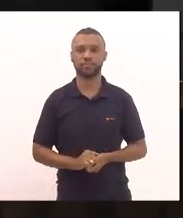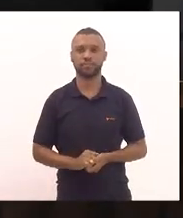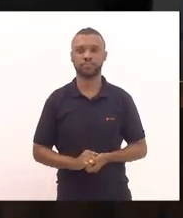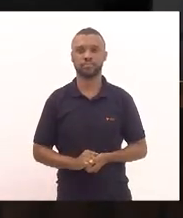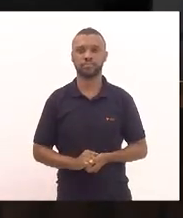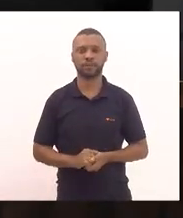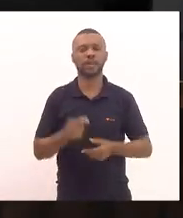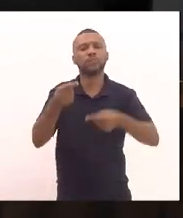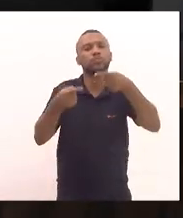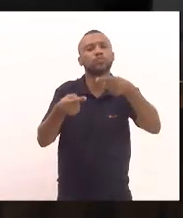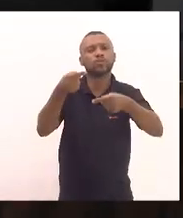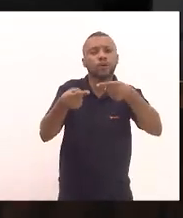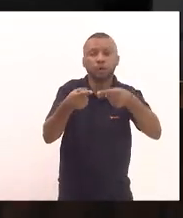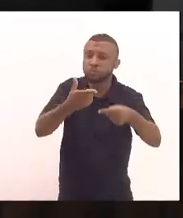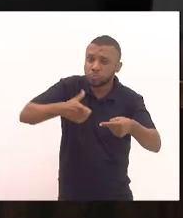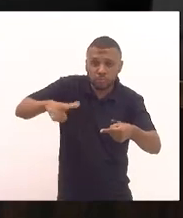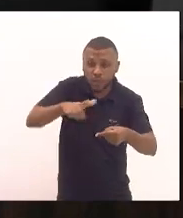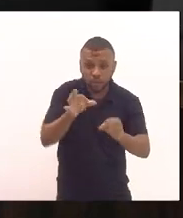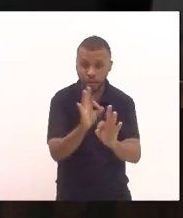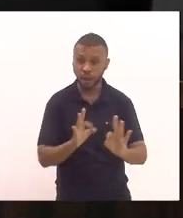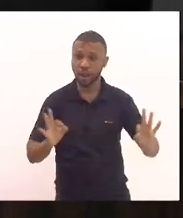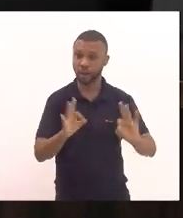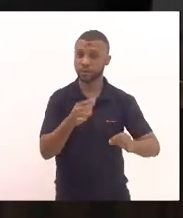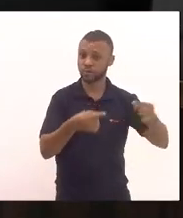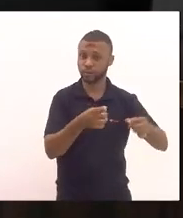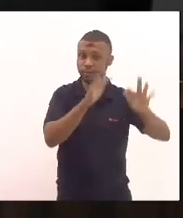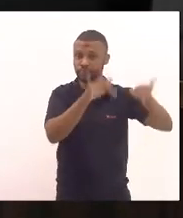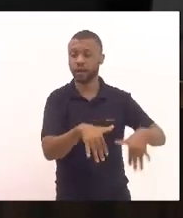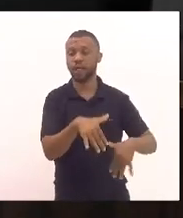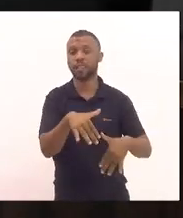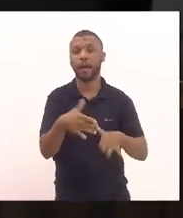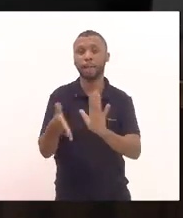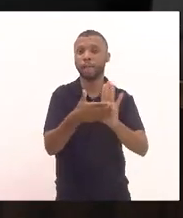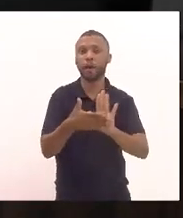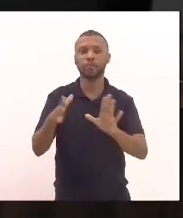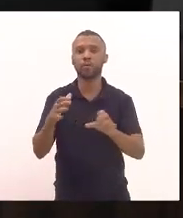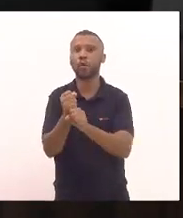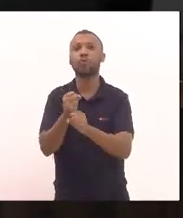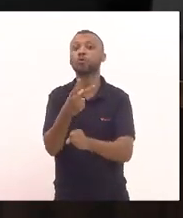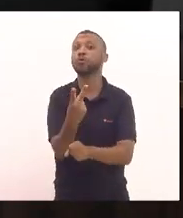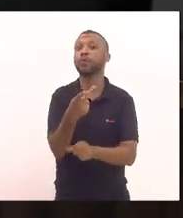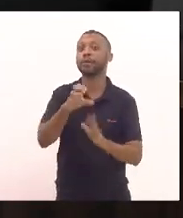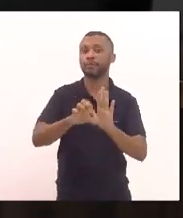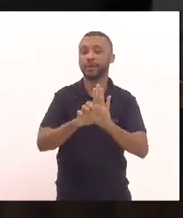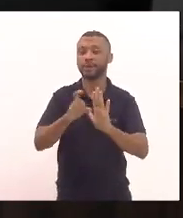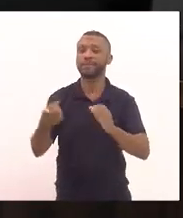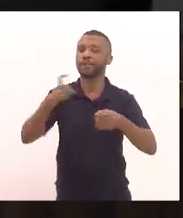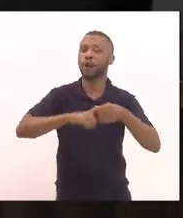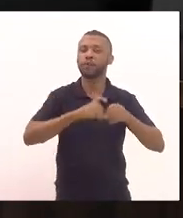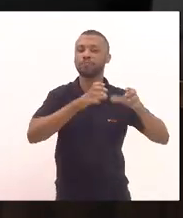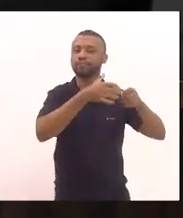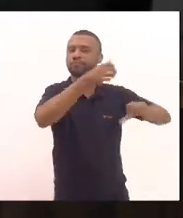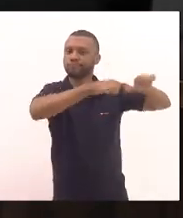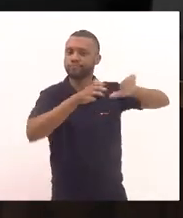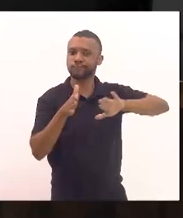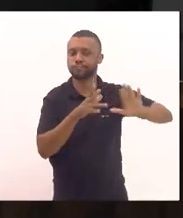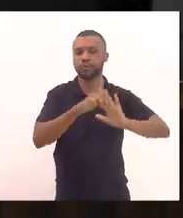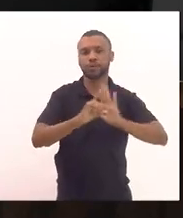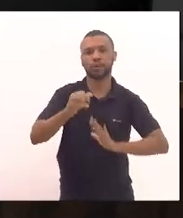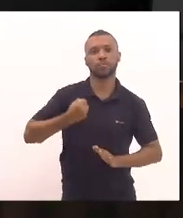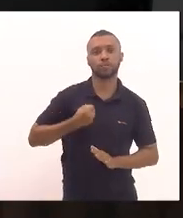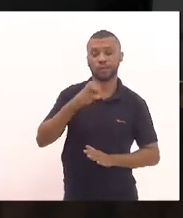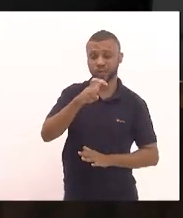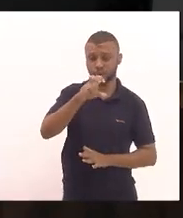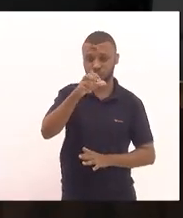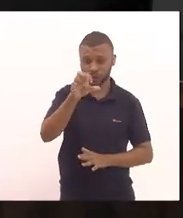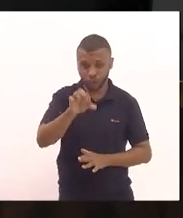em discussão, não havendo ninguém queira discutir, encerra a discussão. O presidente de proposta recebeu duas emendas e retorna às comissões. Projeto de lei